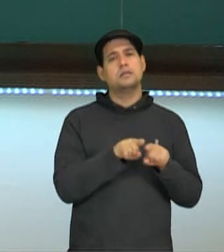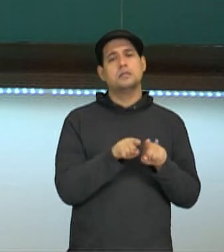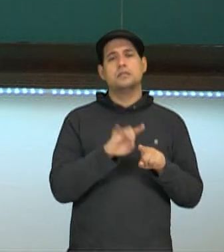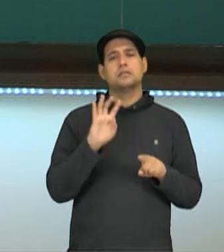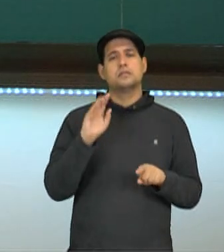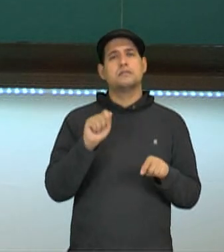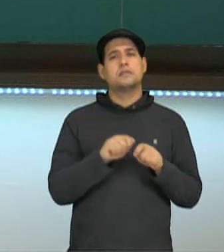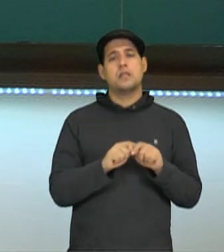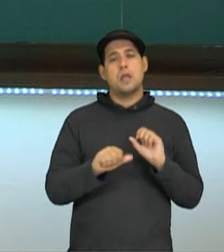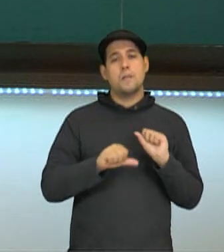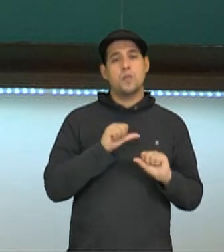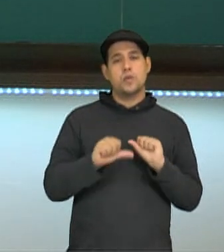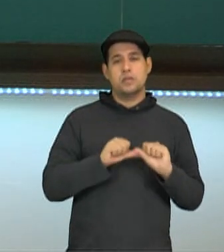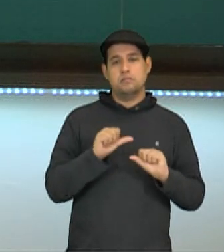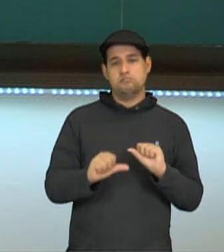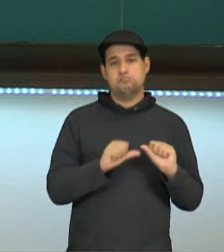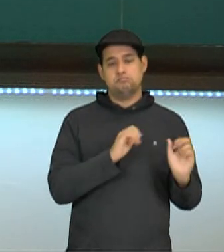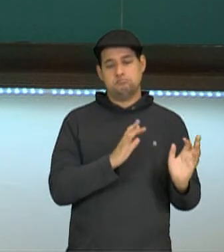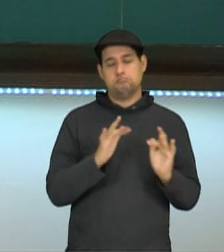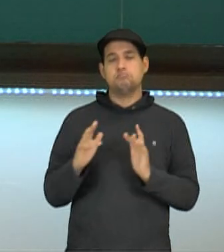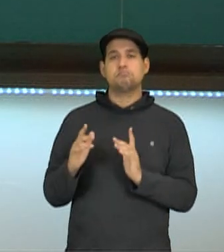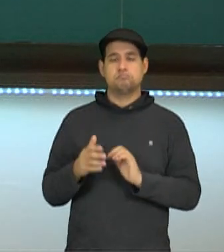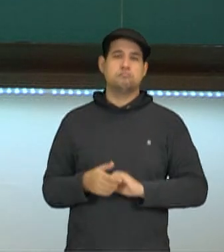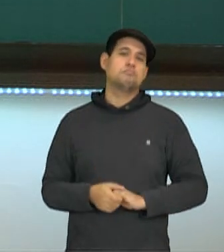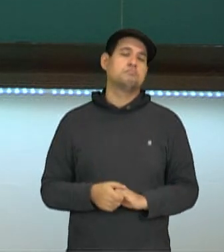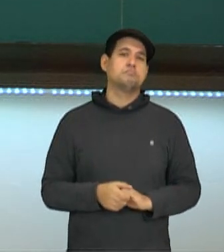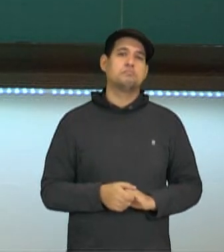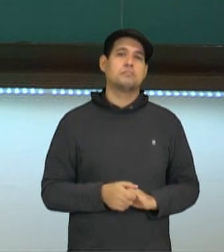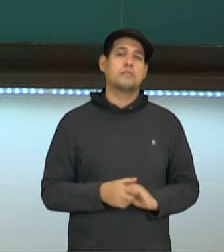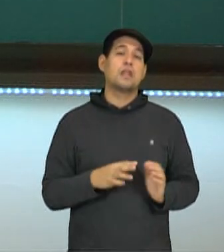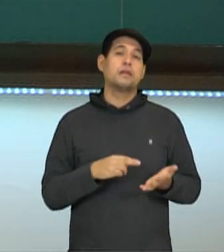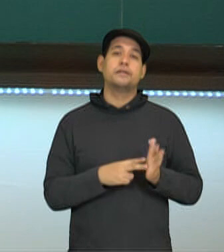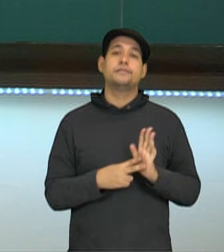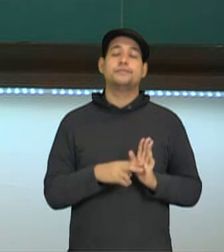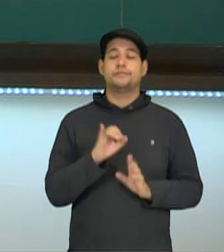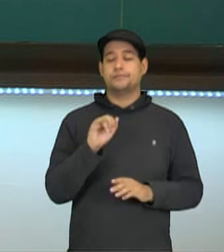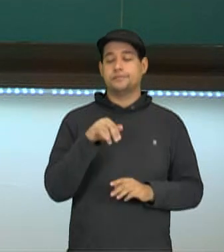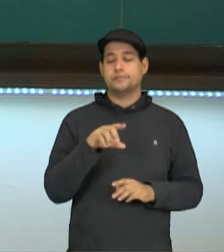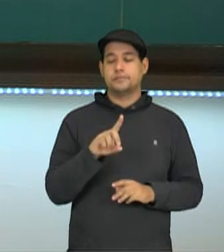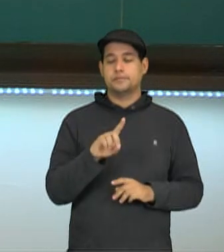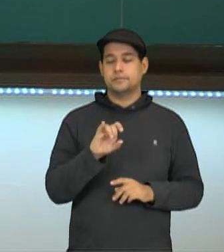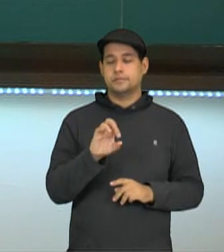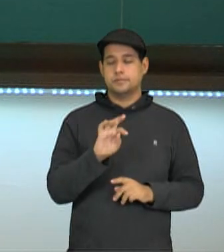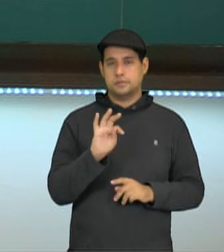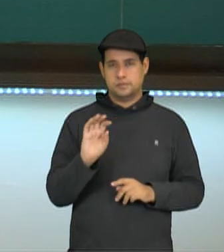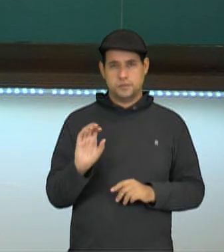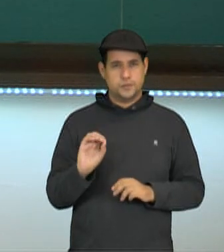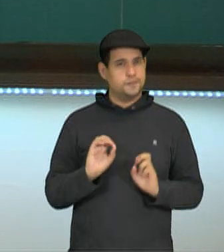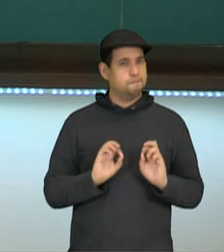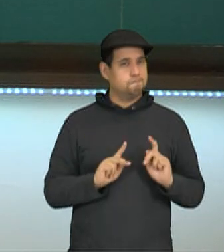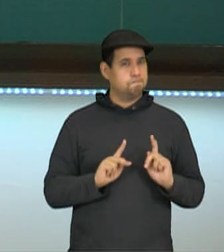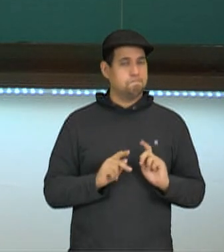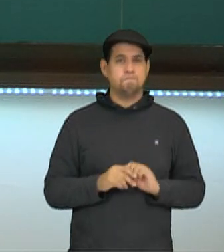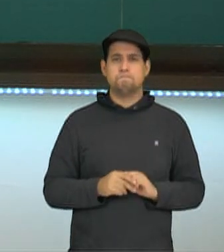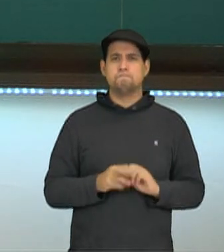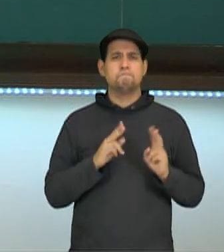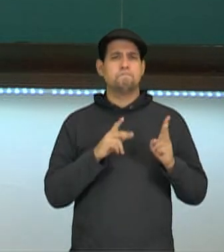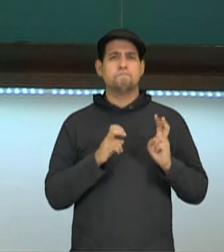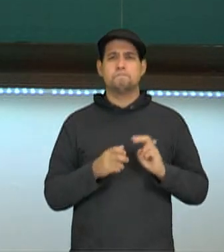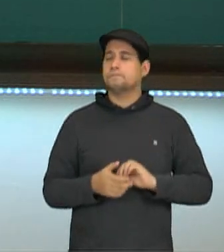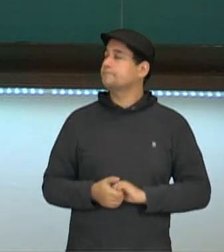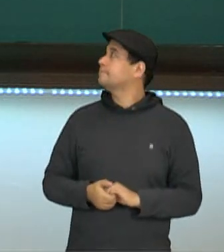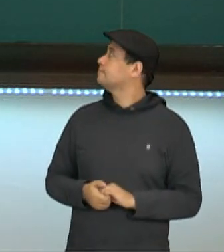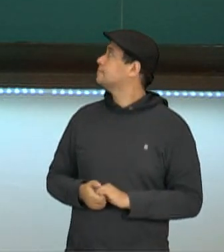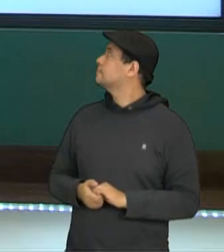consequentemente faria com que ela mudasse os tempos verbais, por exemplo. Daí seria o discurso indireto, tá ok? Vejam aqui, olha